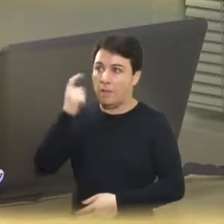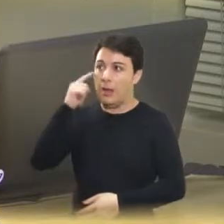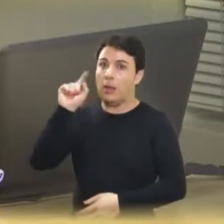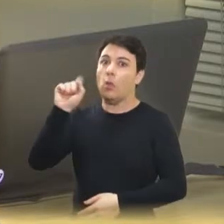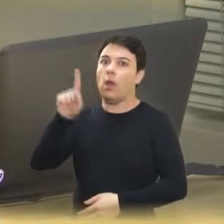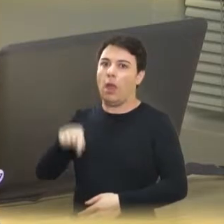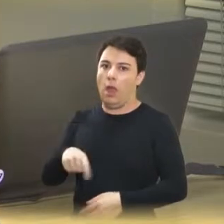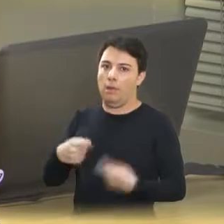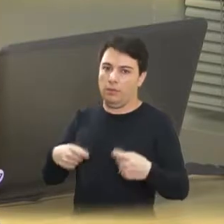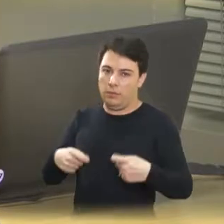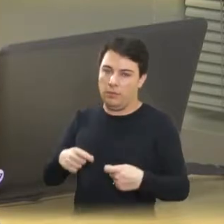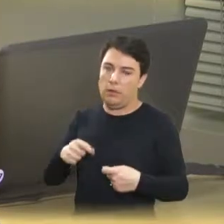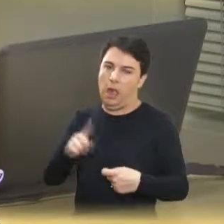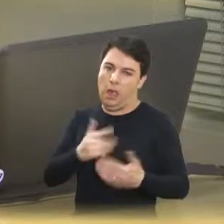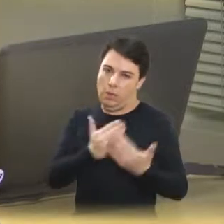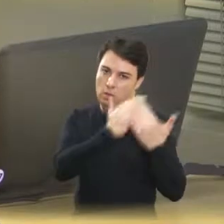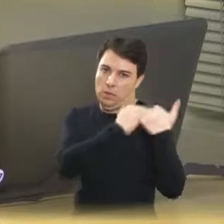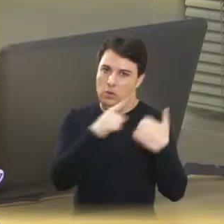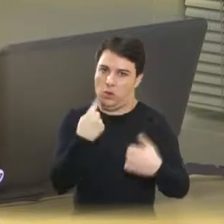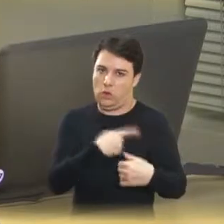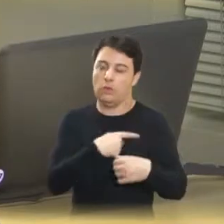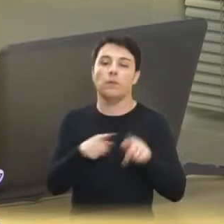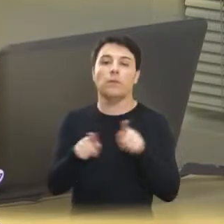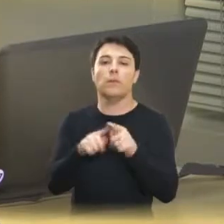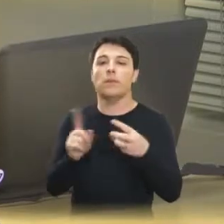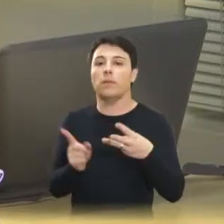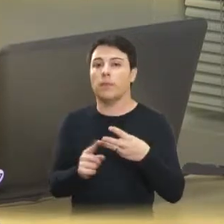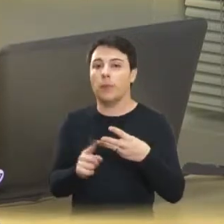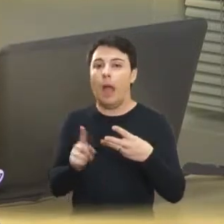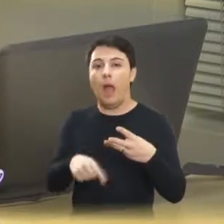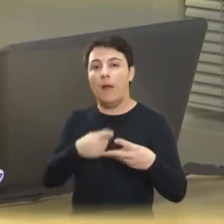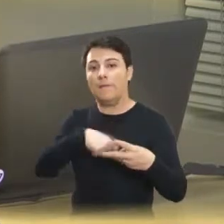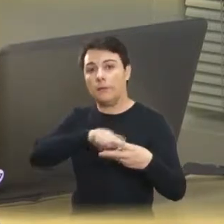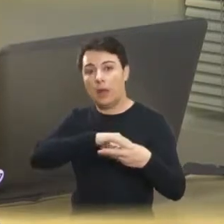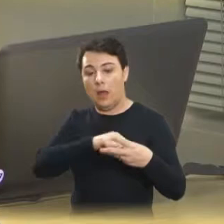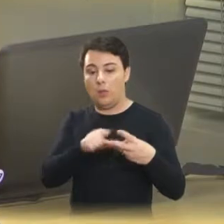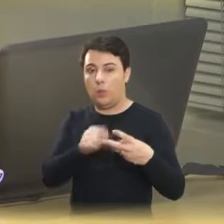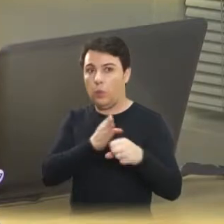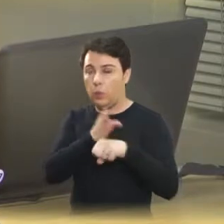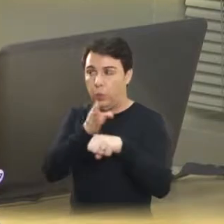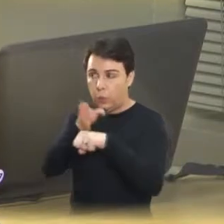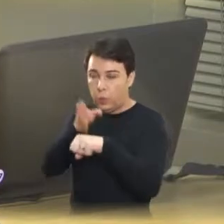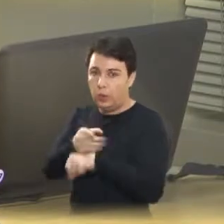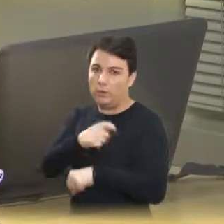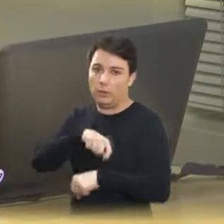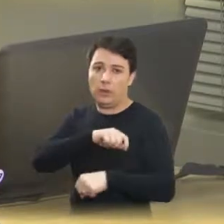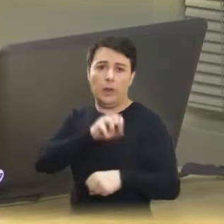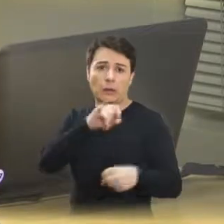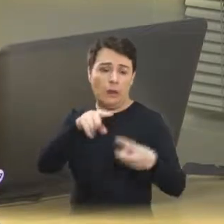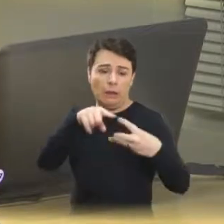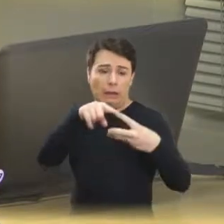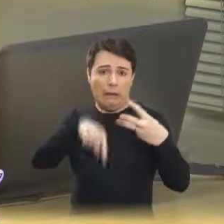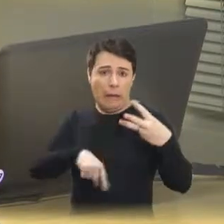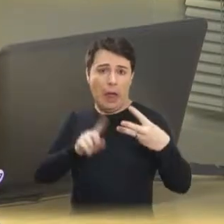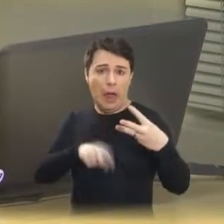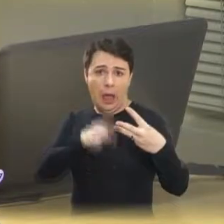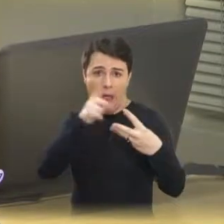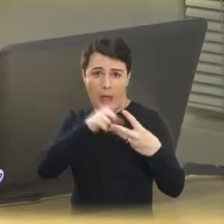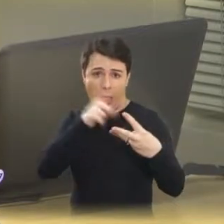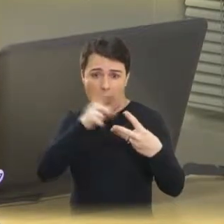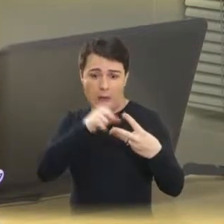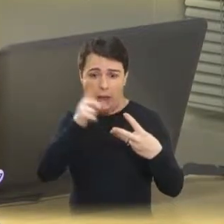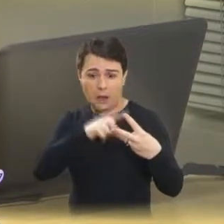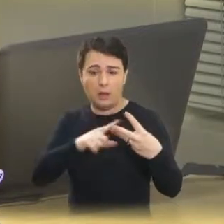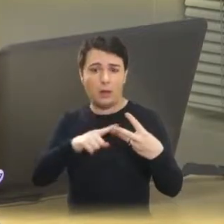necessário, esse é o nosso papel, e a fiscalização do que está sendo feita. Se qualquer parte